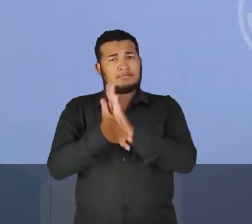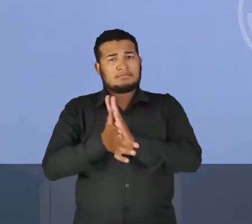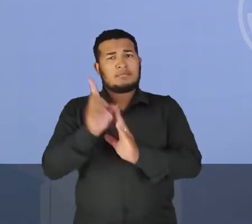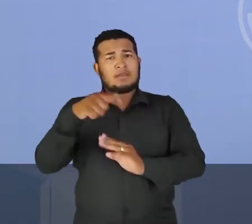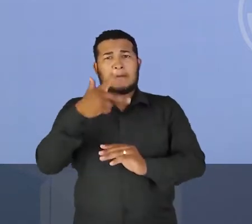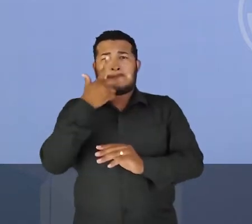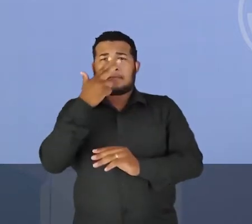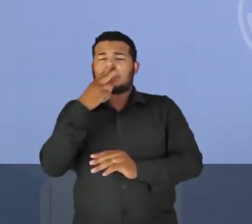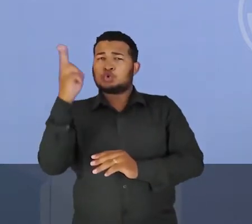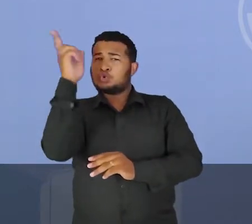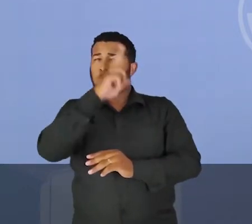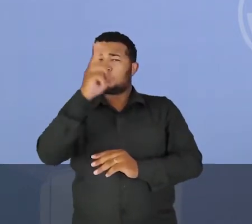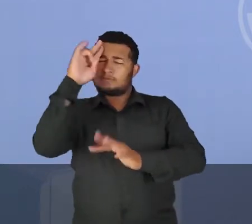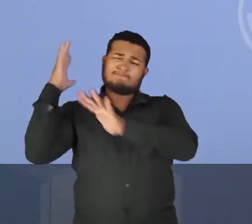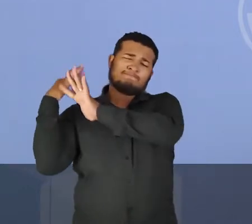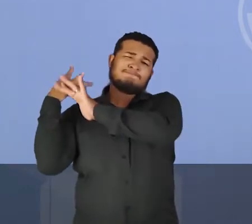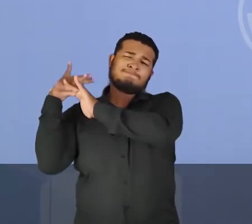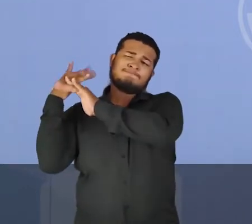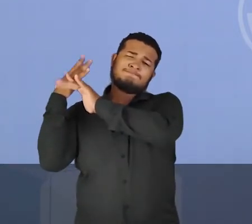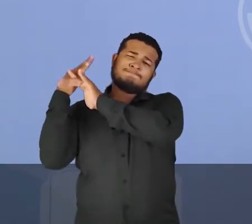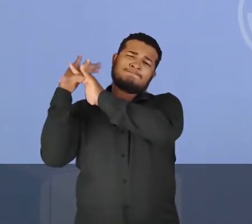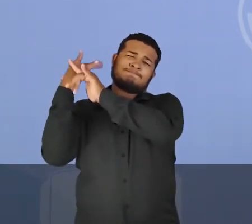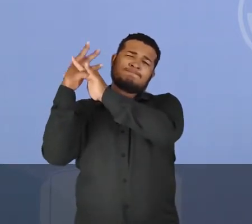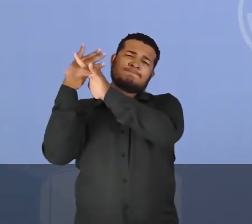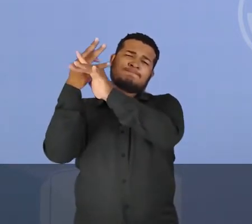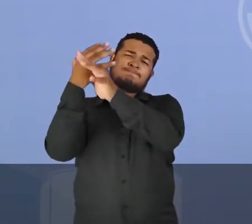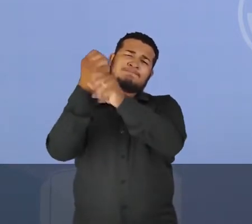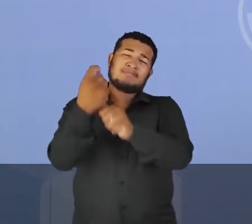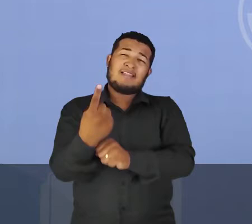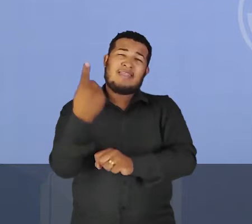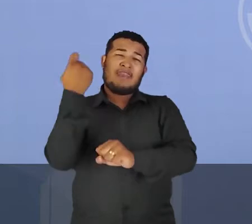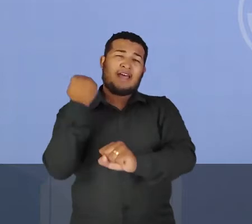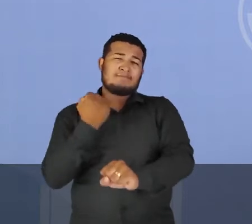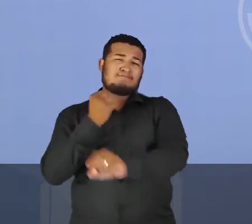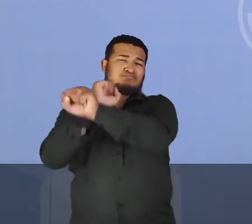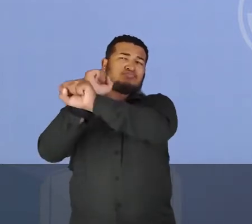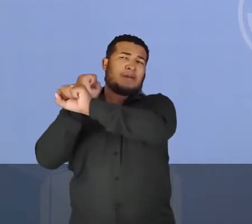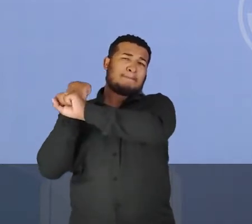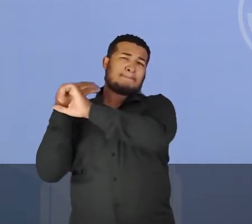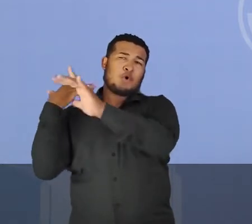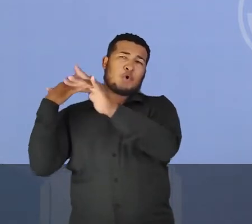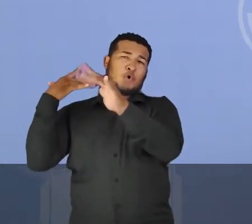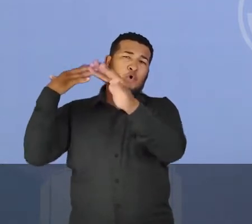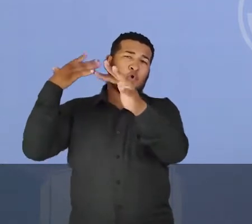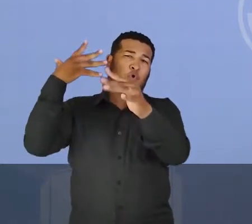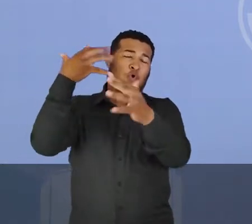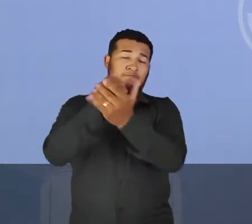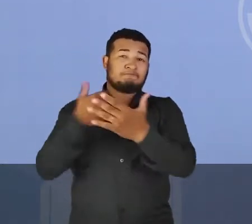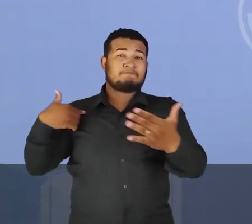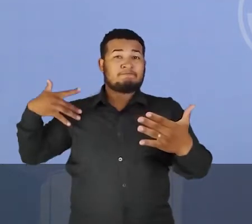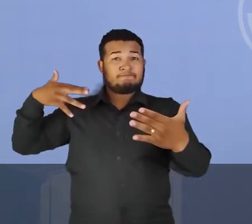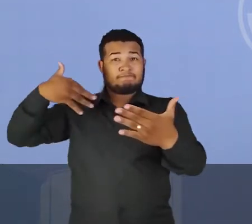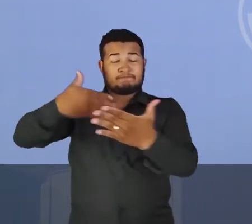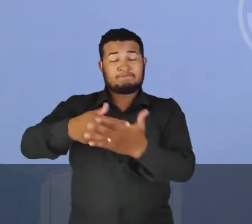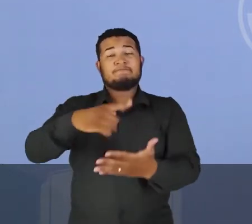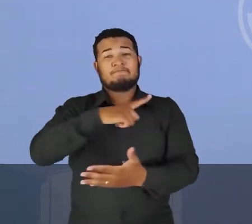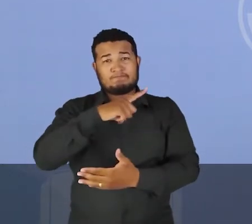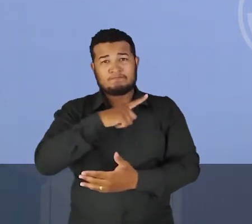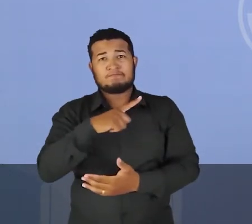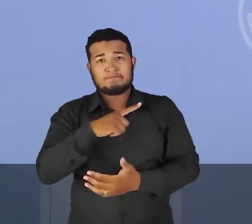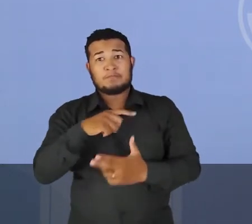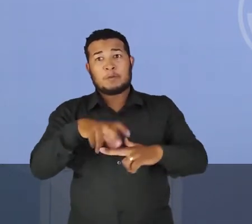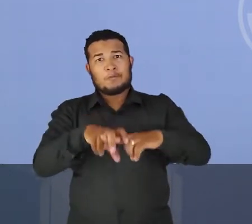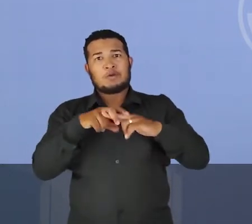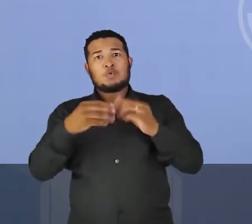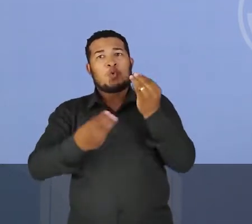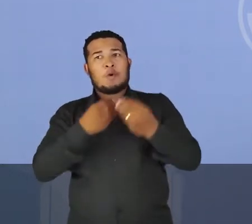construção histórica, vem lá da época da escravização dos negros, mas isso está enraizado, né, da maneira como